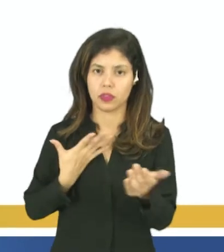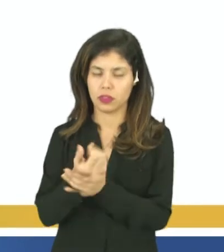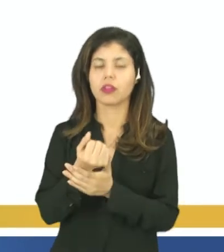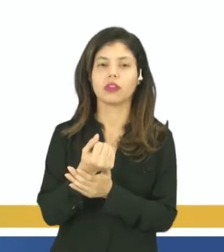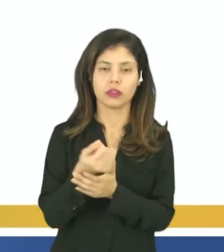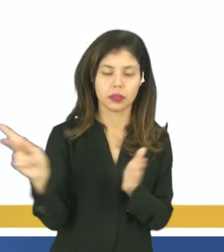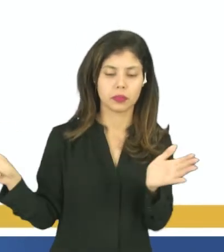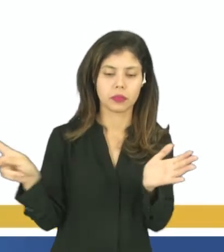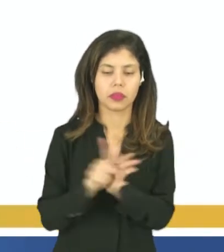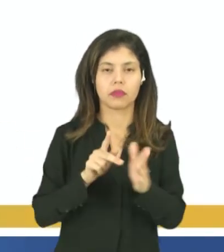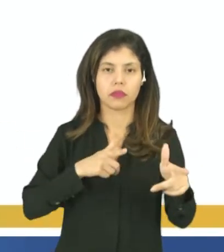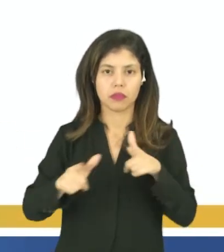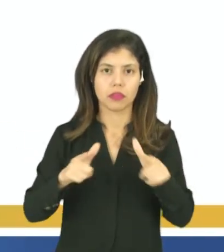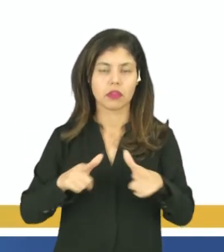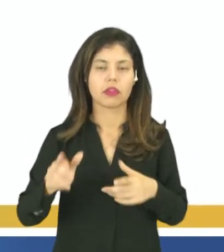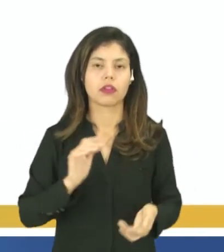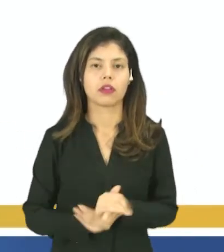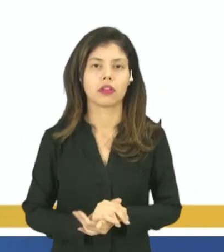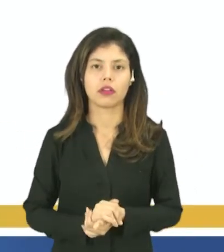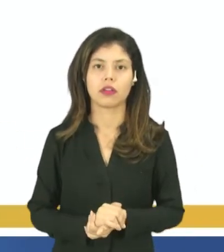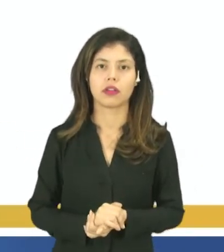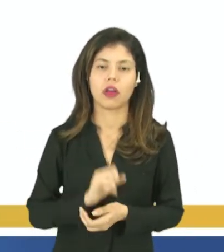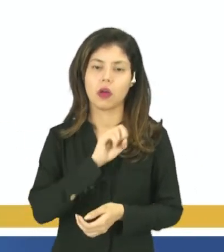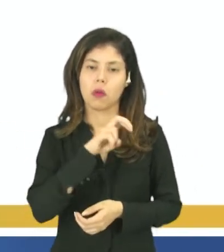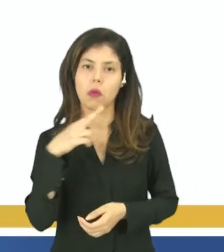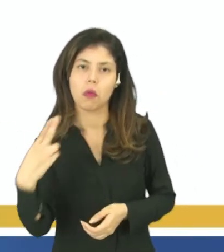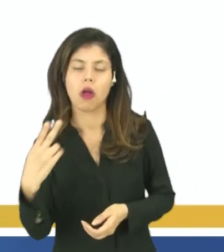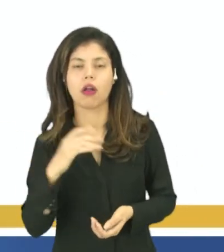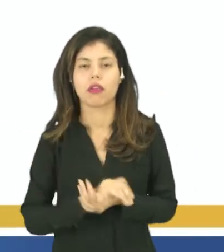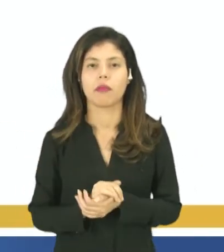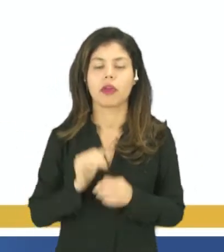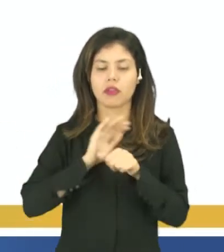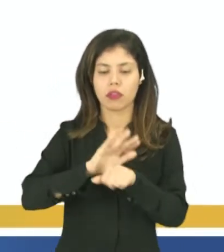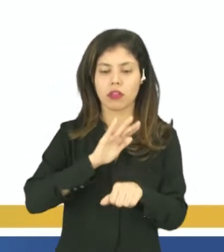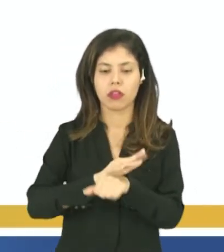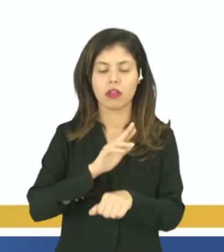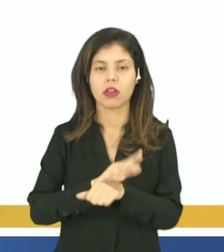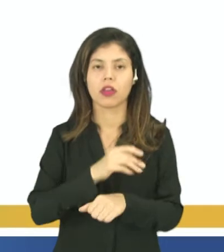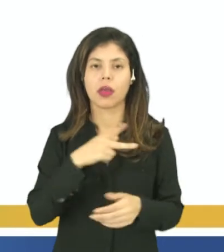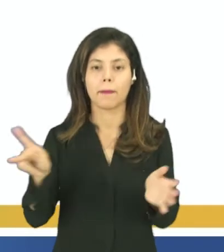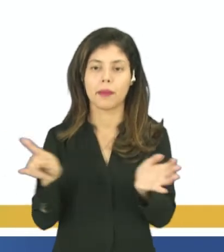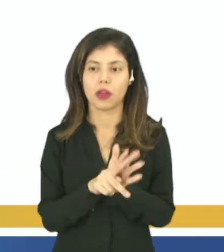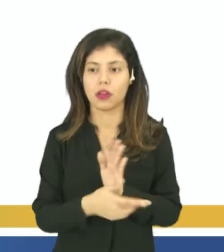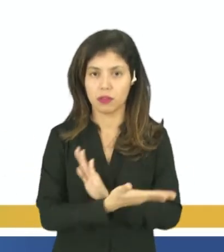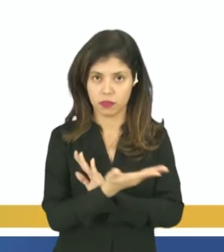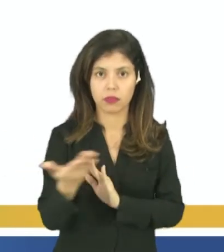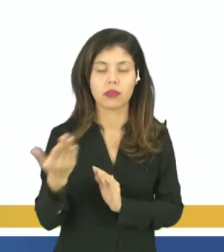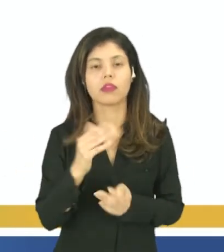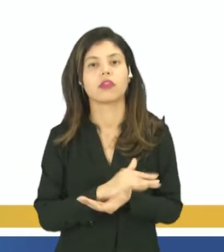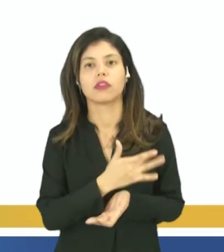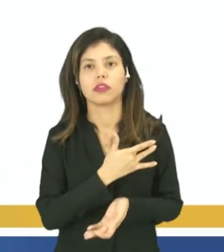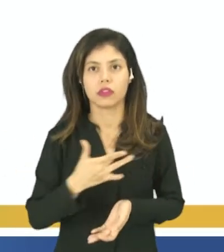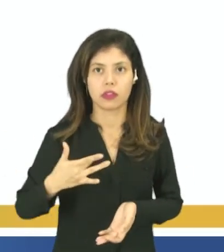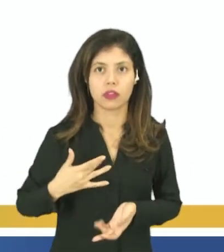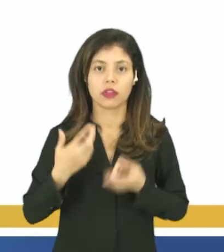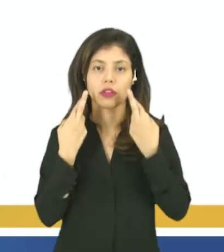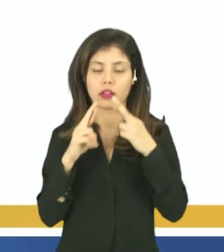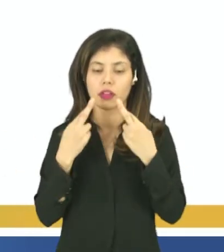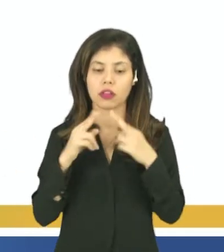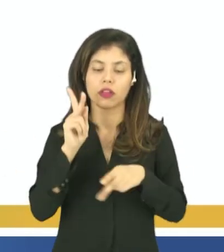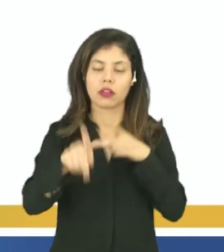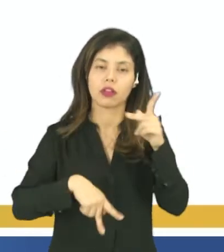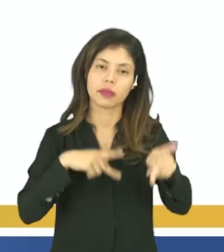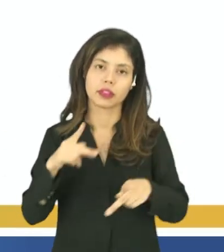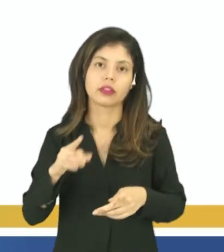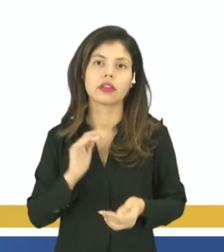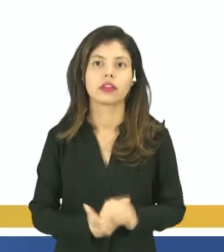de trabalho ou de serviços essenciais que era dado prioridade para eles, principalmente o de saúde, que era reclamado pela